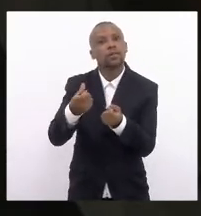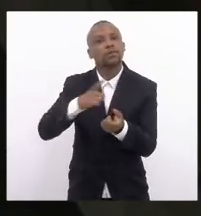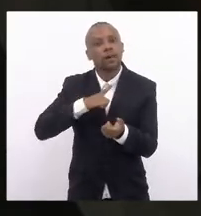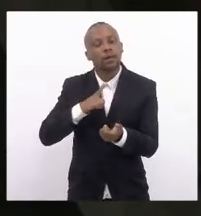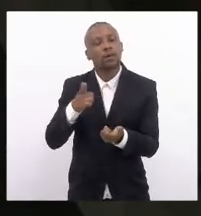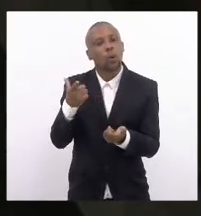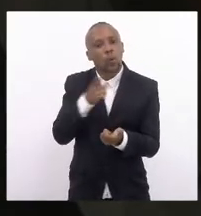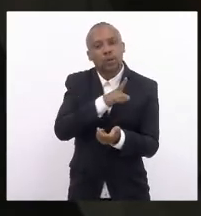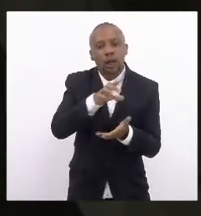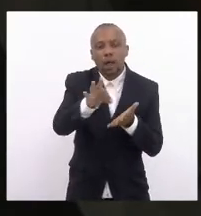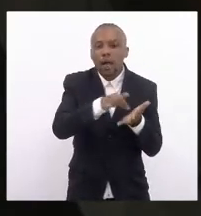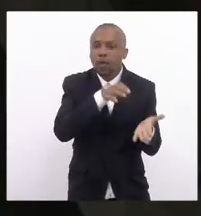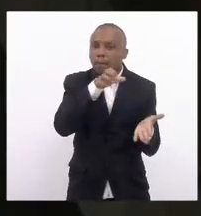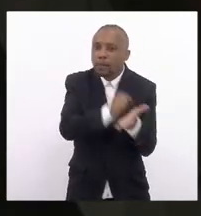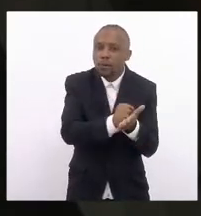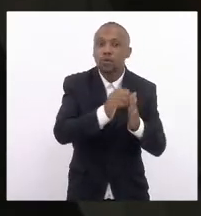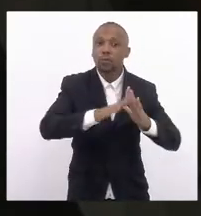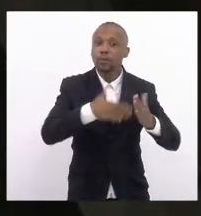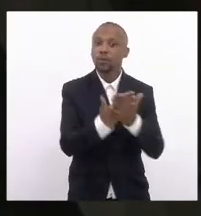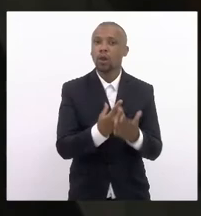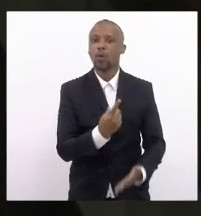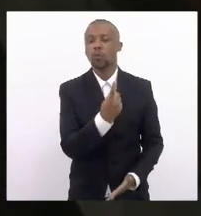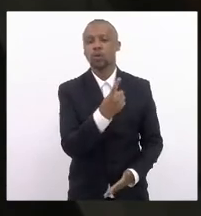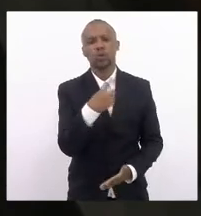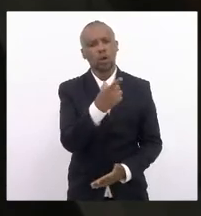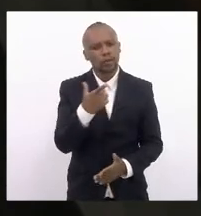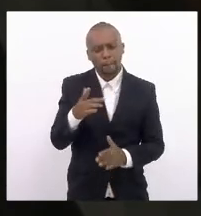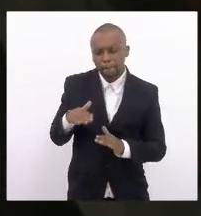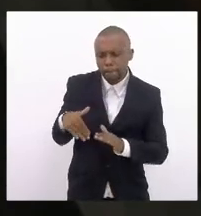única escola. Nós já tínhamos avançado muito nisso.